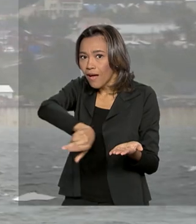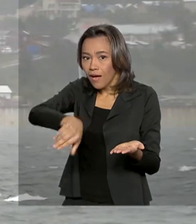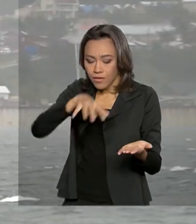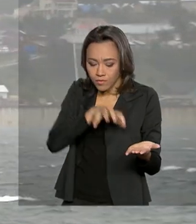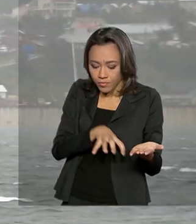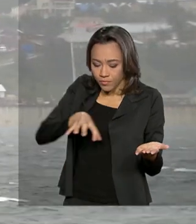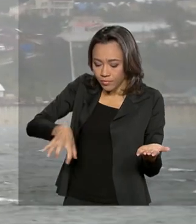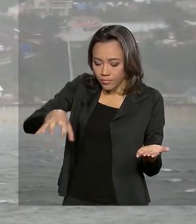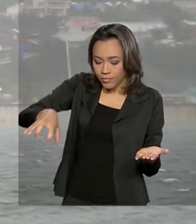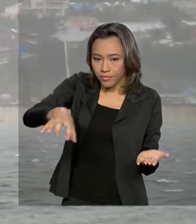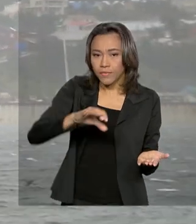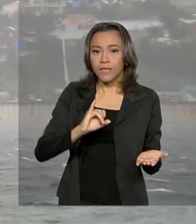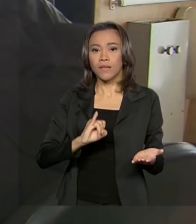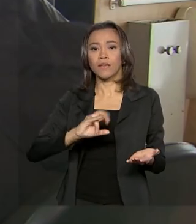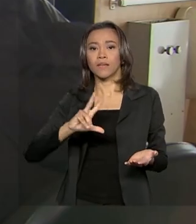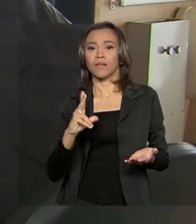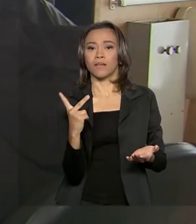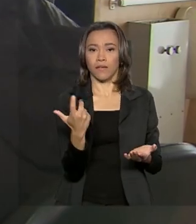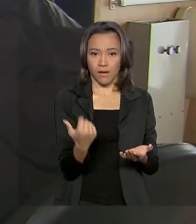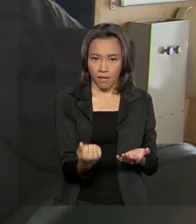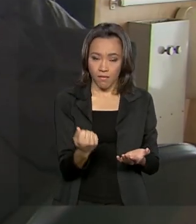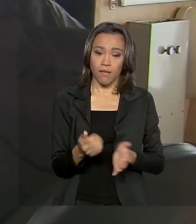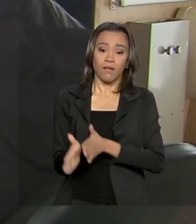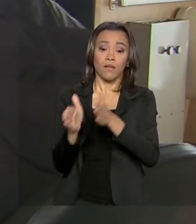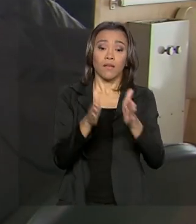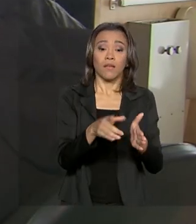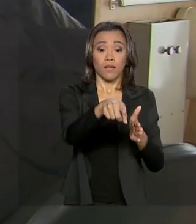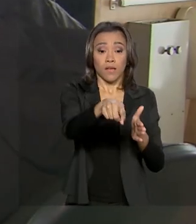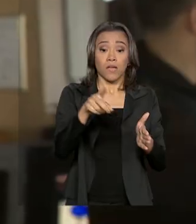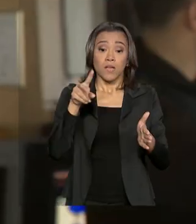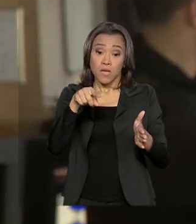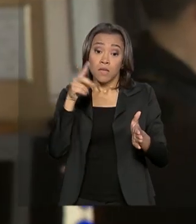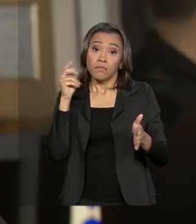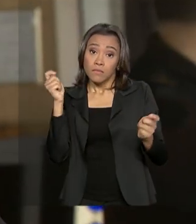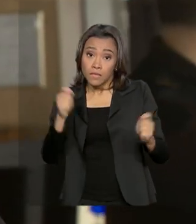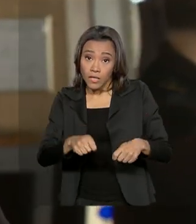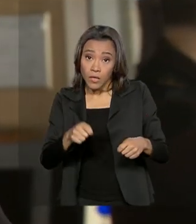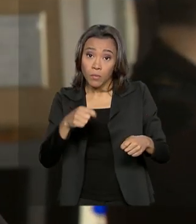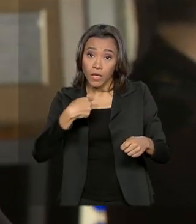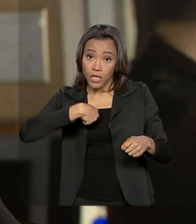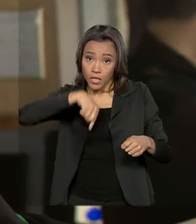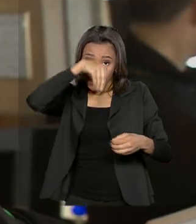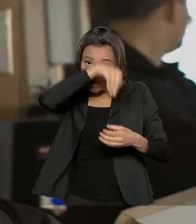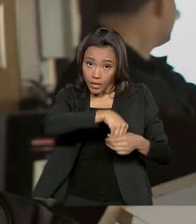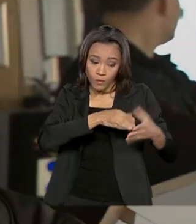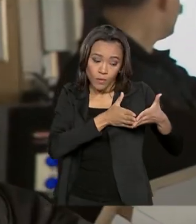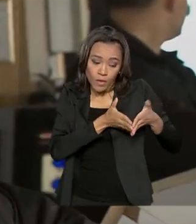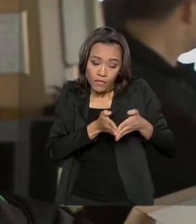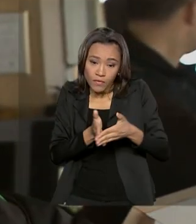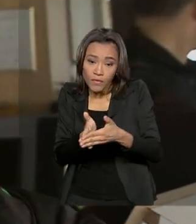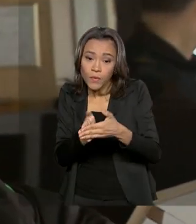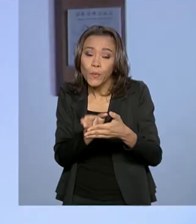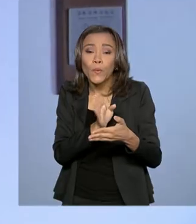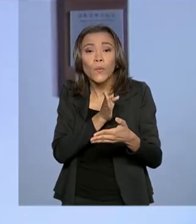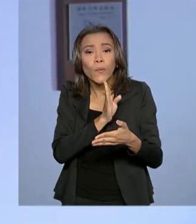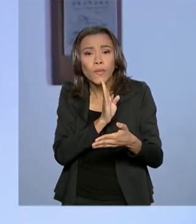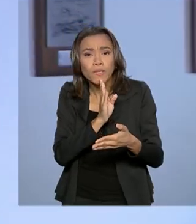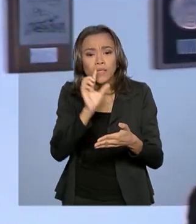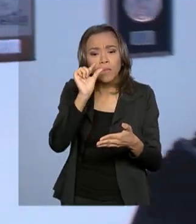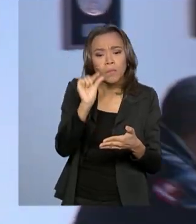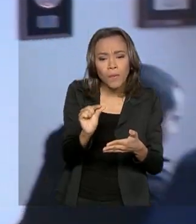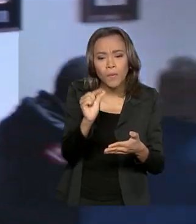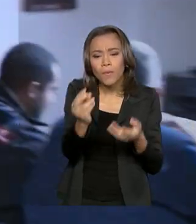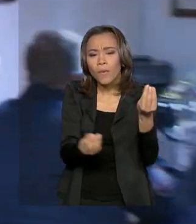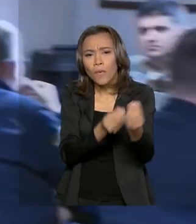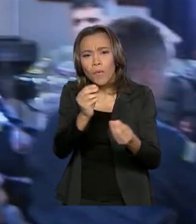bloqueiam a influência do Drake. O mar calmo permitiu que nossa equipe andasse pelo navio e conhecesse um pouco da rotina do